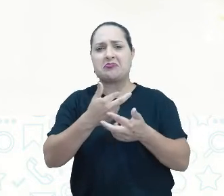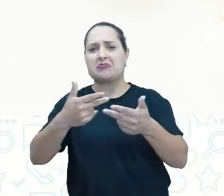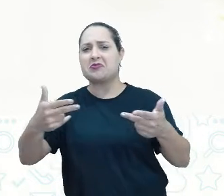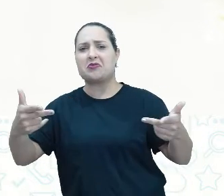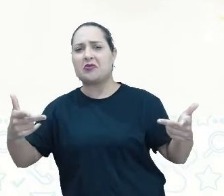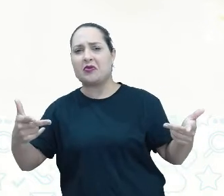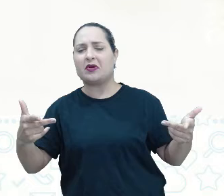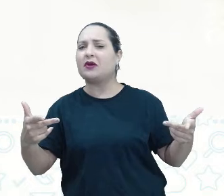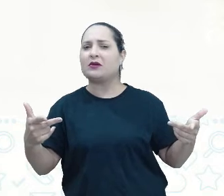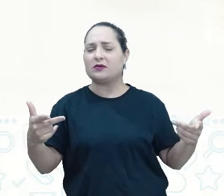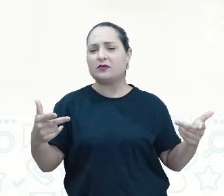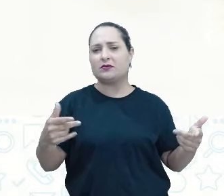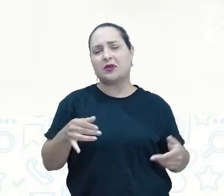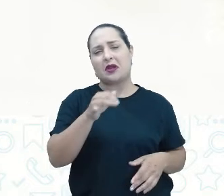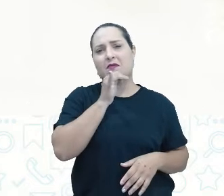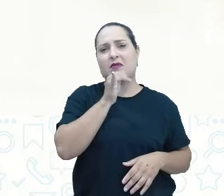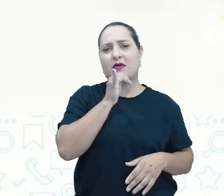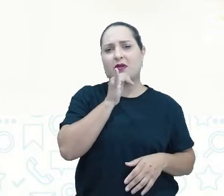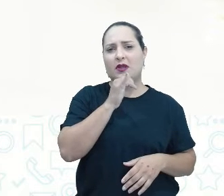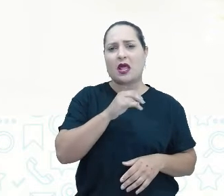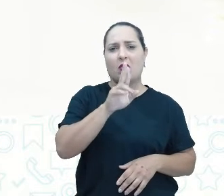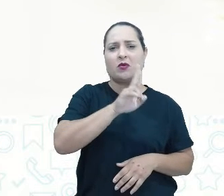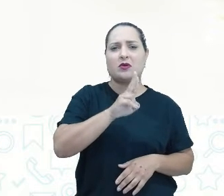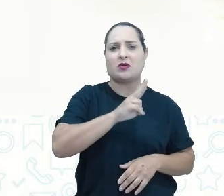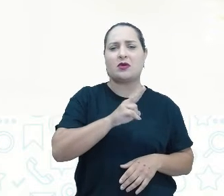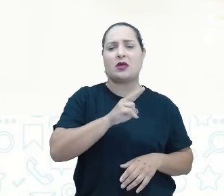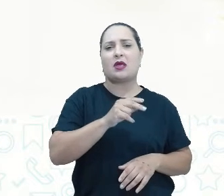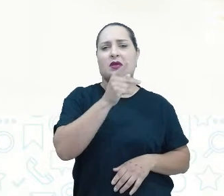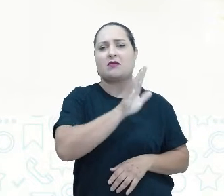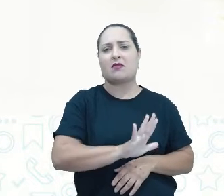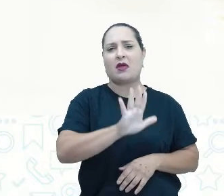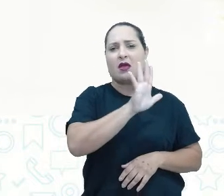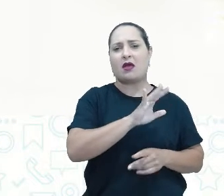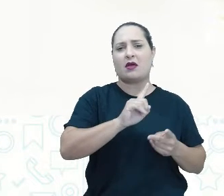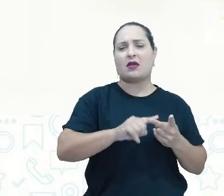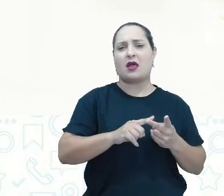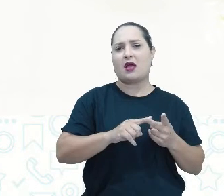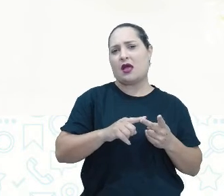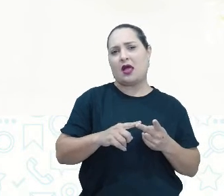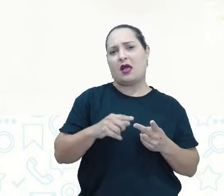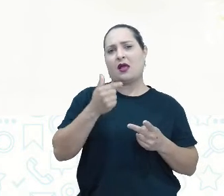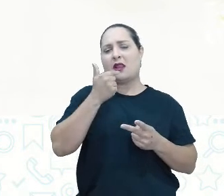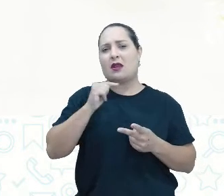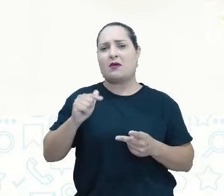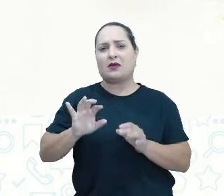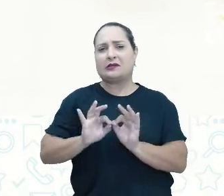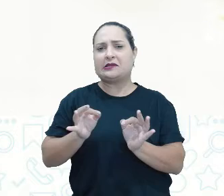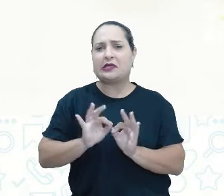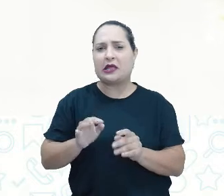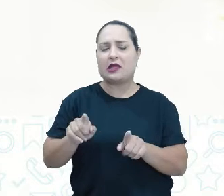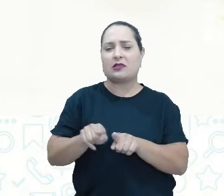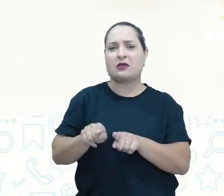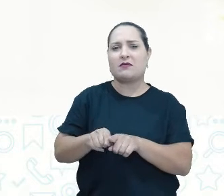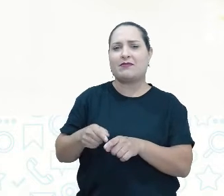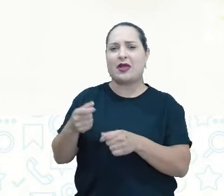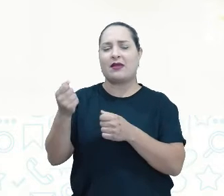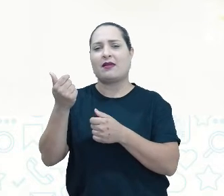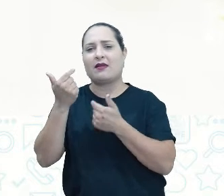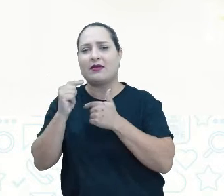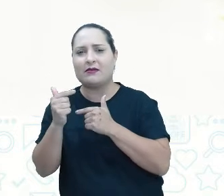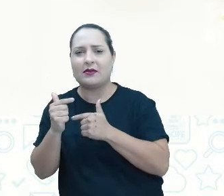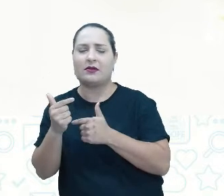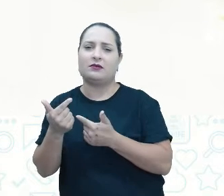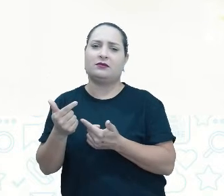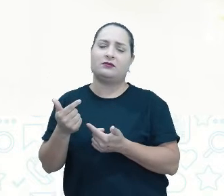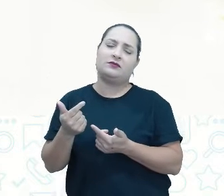ferramentas discursivas. Por exemplo, o uso de imagens, de linguagem simples e humor. Note que esses textos têm